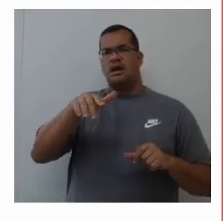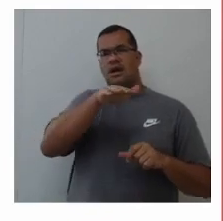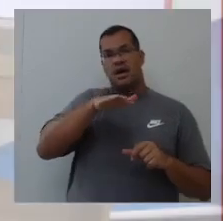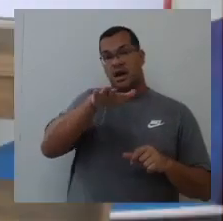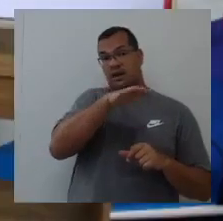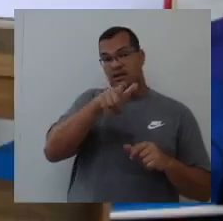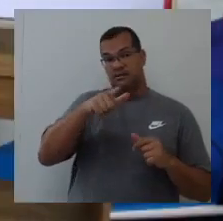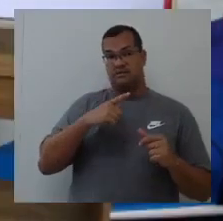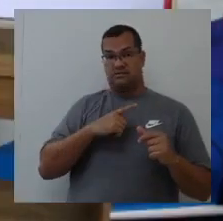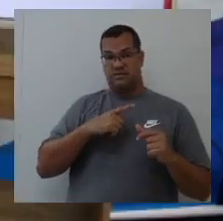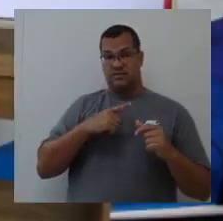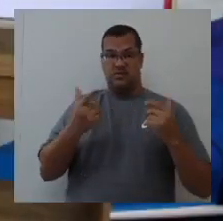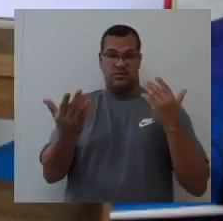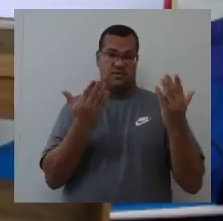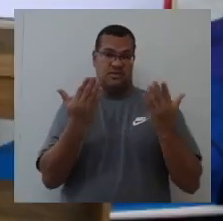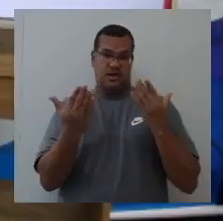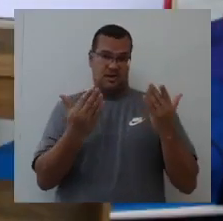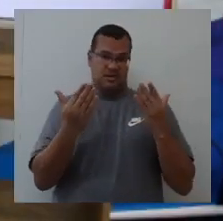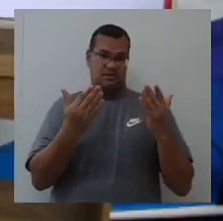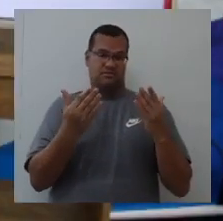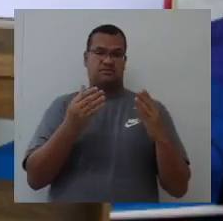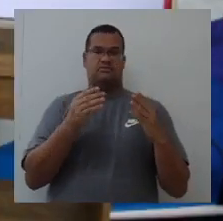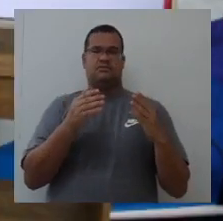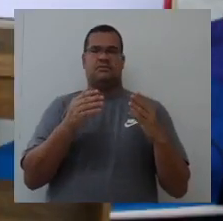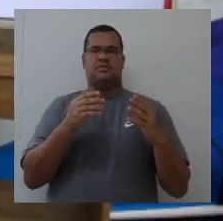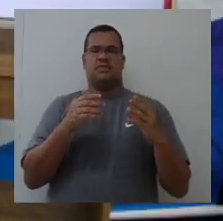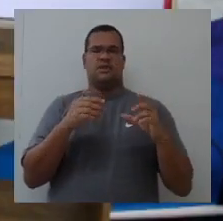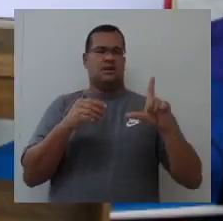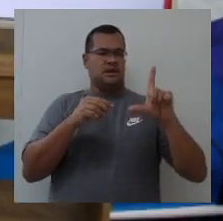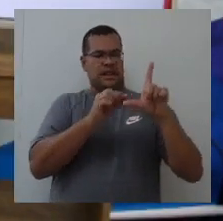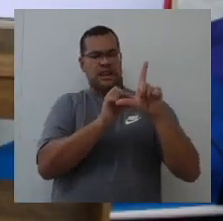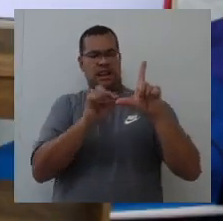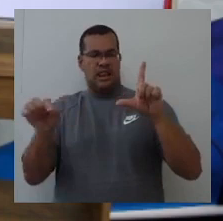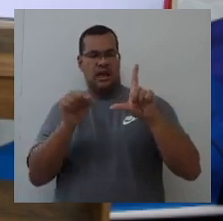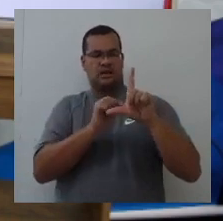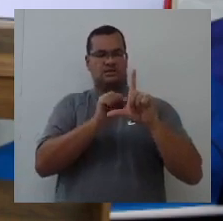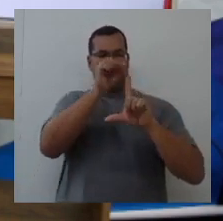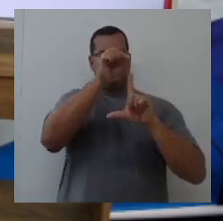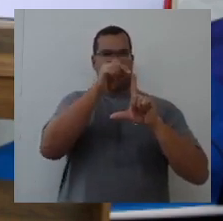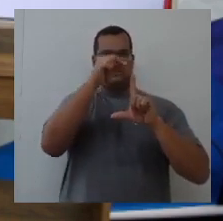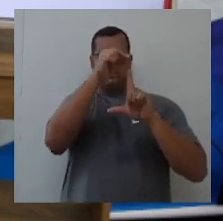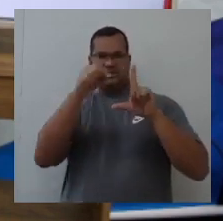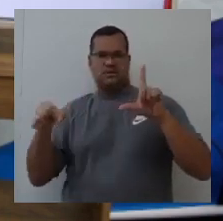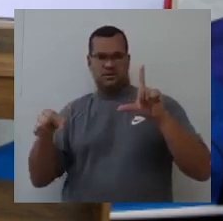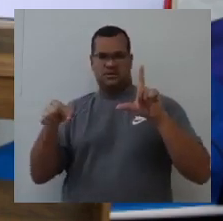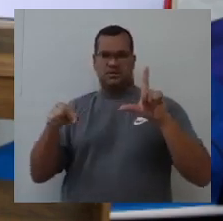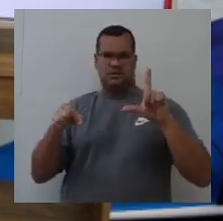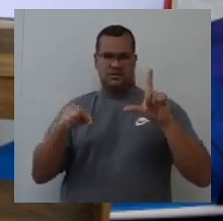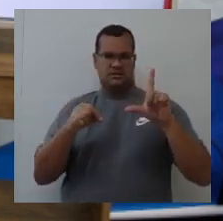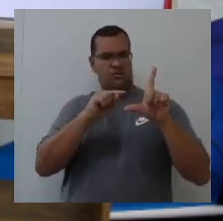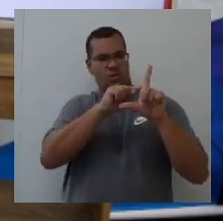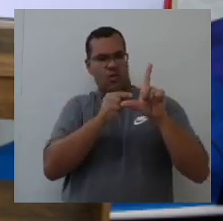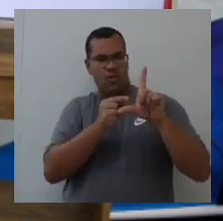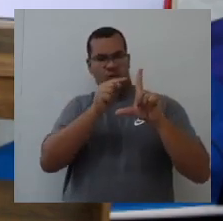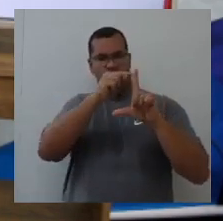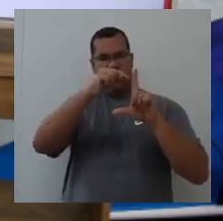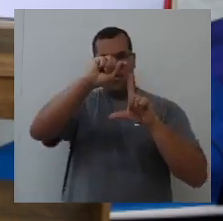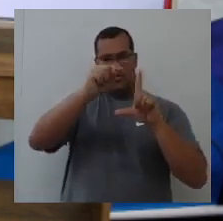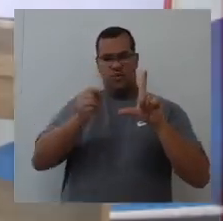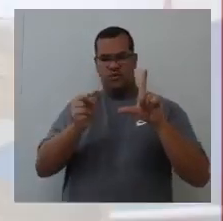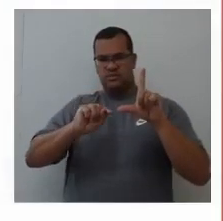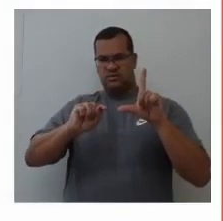vai comparar, que vai dividir lados de triângulos retângulos que têm uma relação com um certo ângulo.